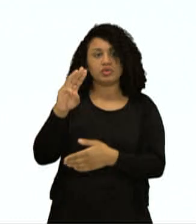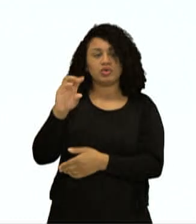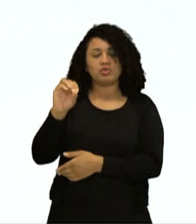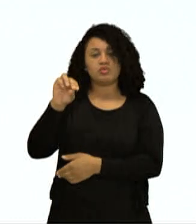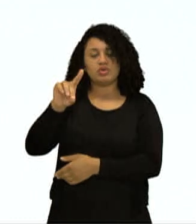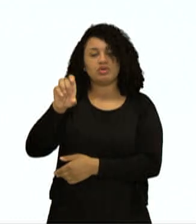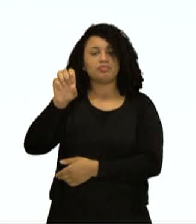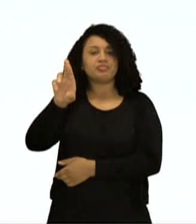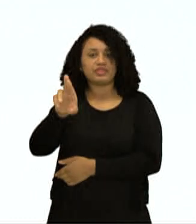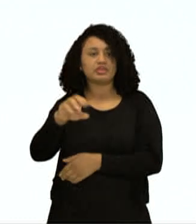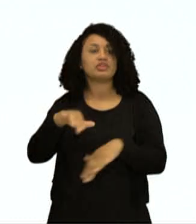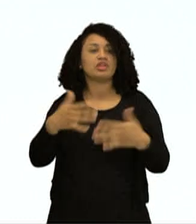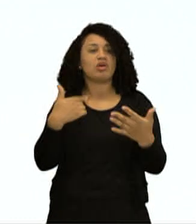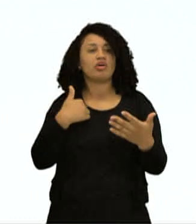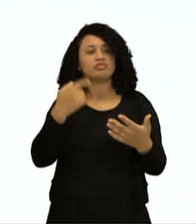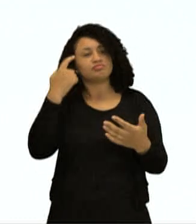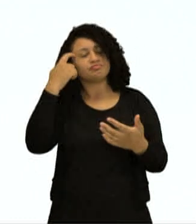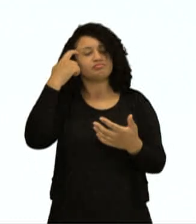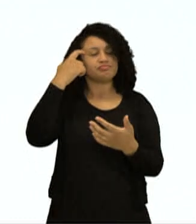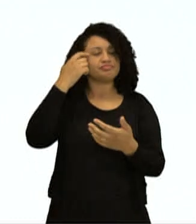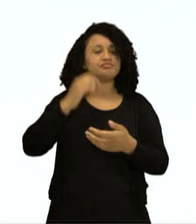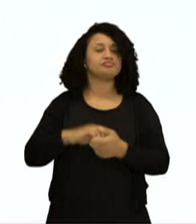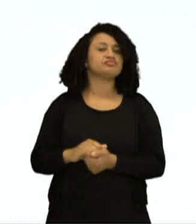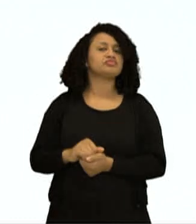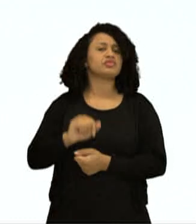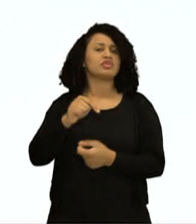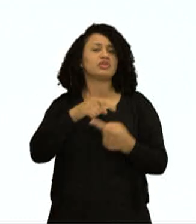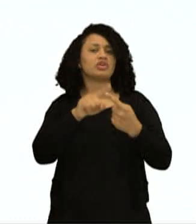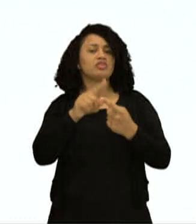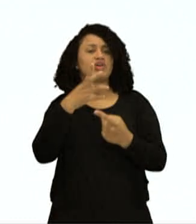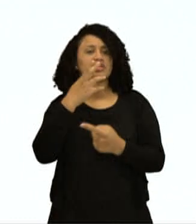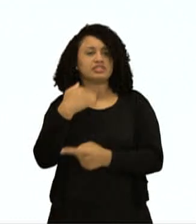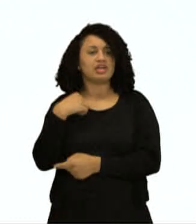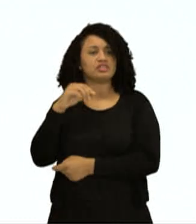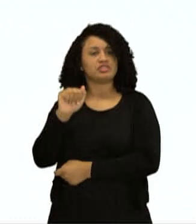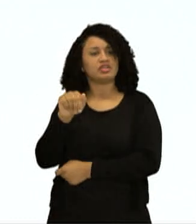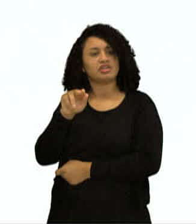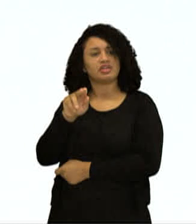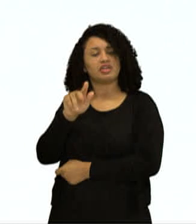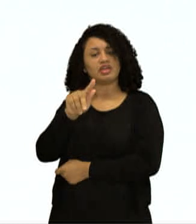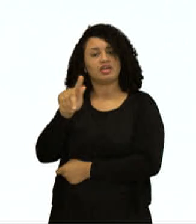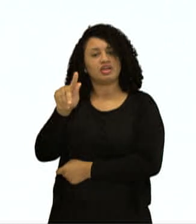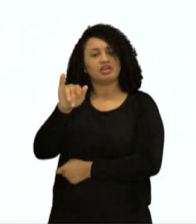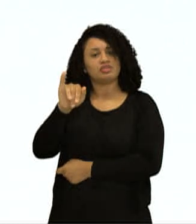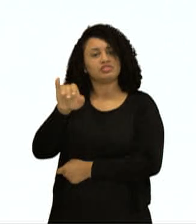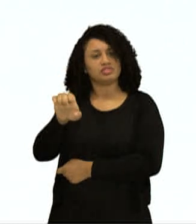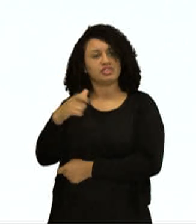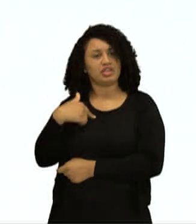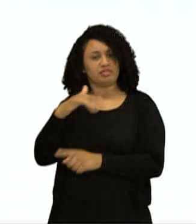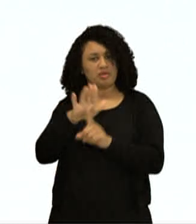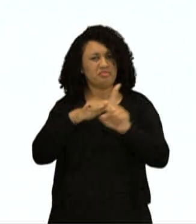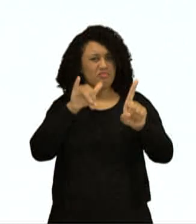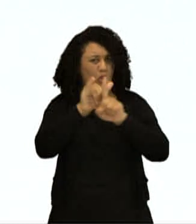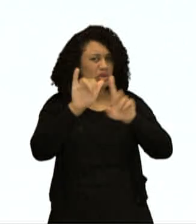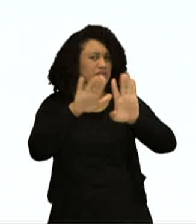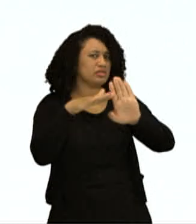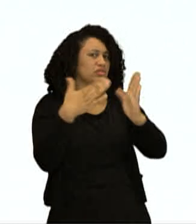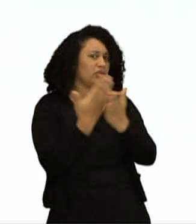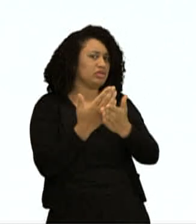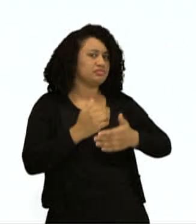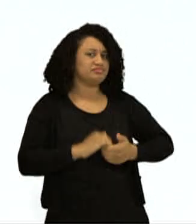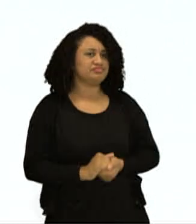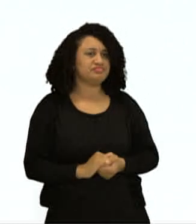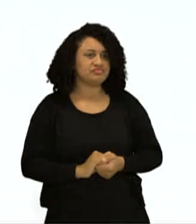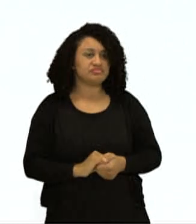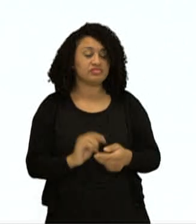essas questões. Você acha que August sofria bullying na escola? O que você acha? Como você acha que ele